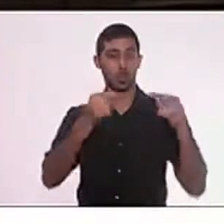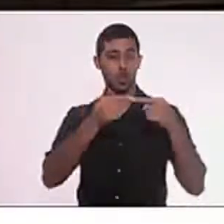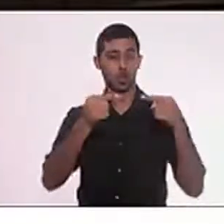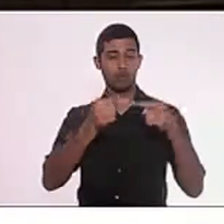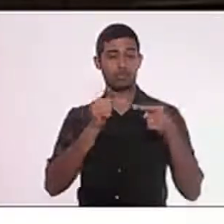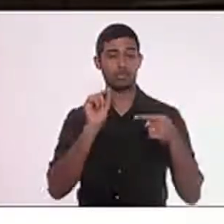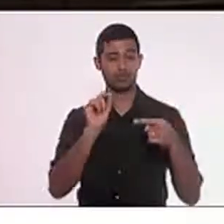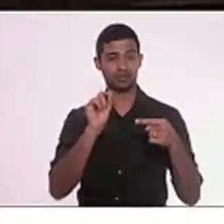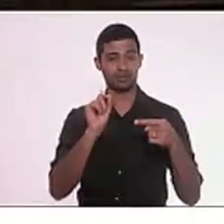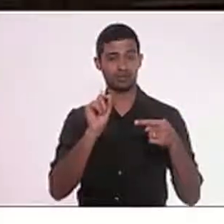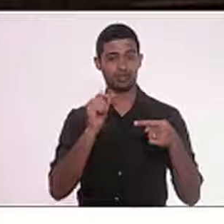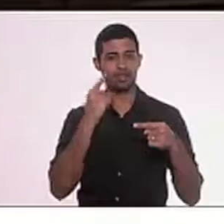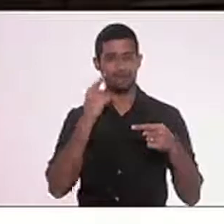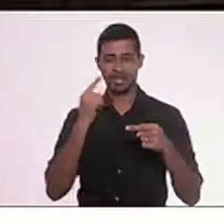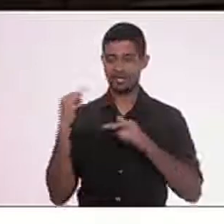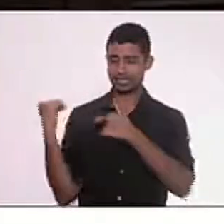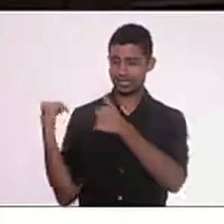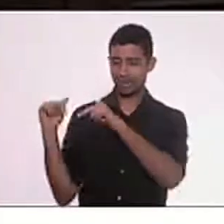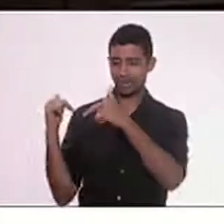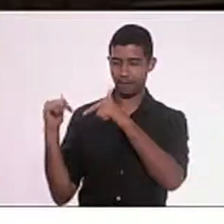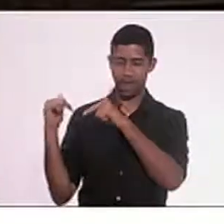questão da carreira